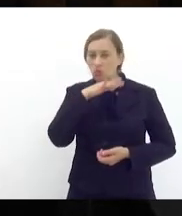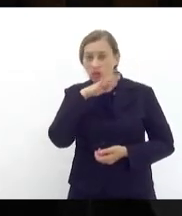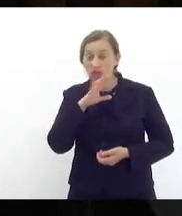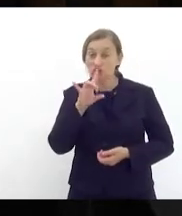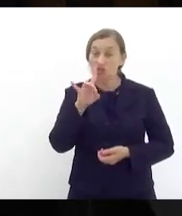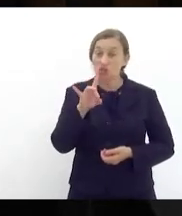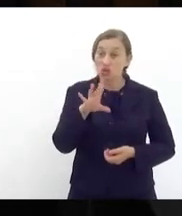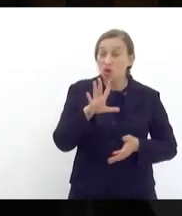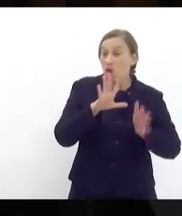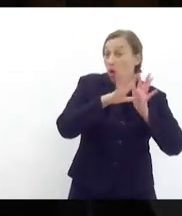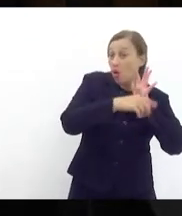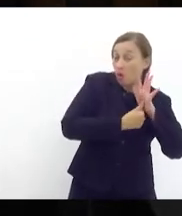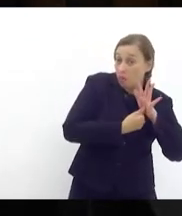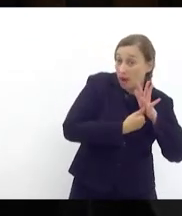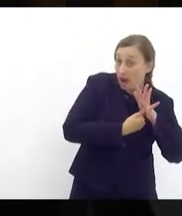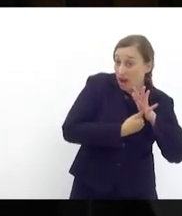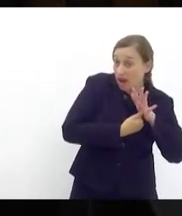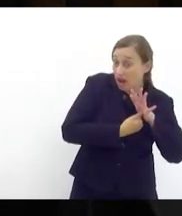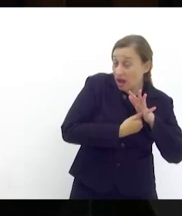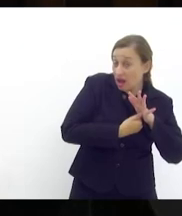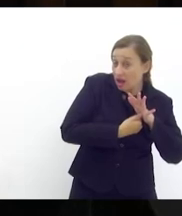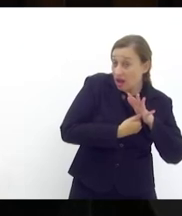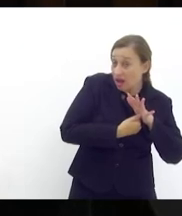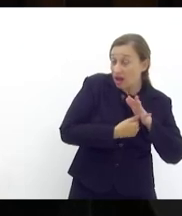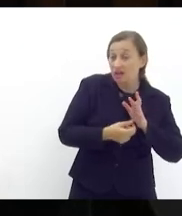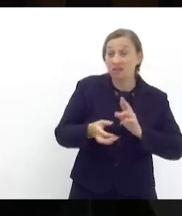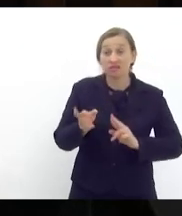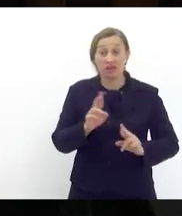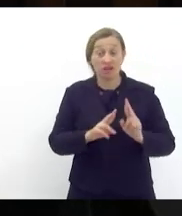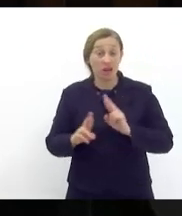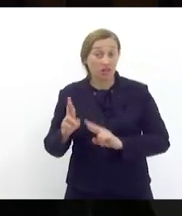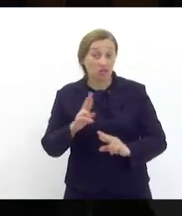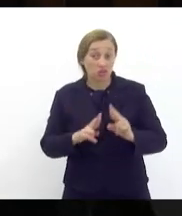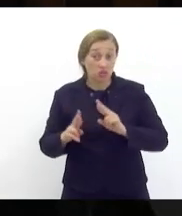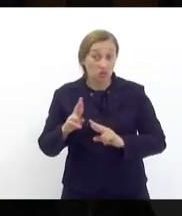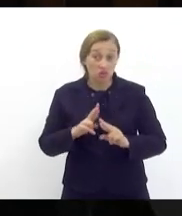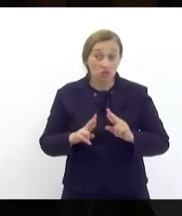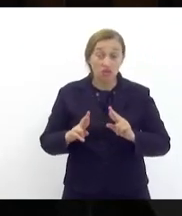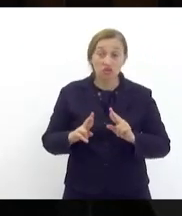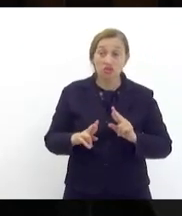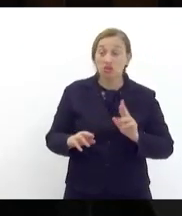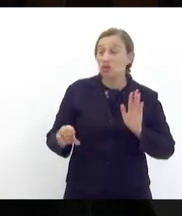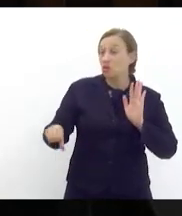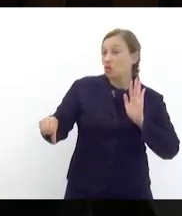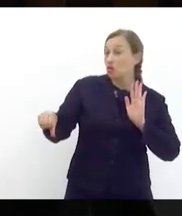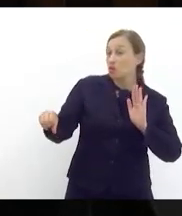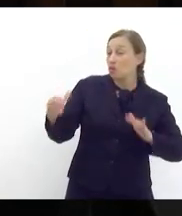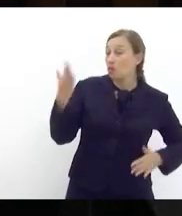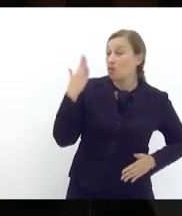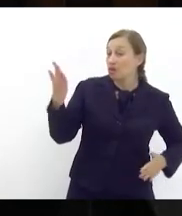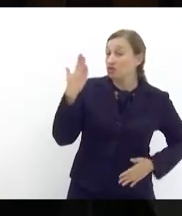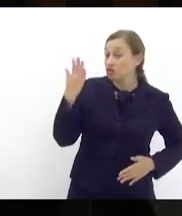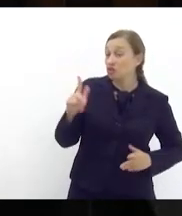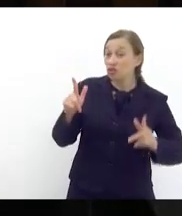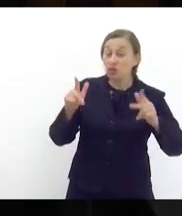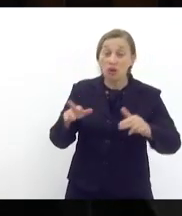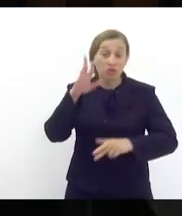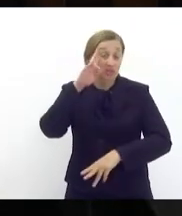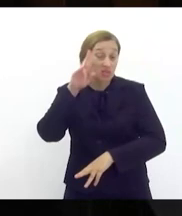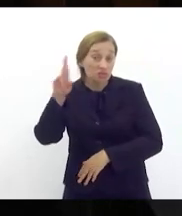Demérito é ter relações obscuras com traficantes como o senhor esteve